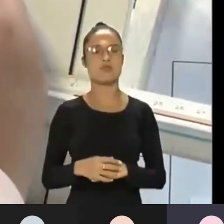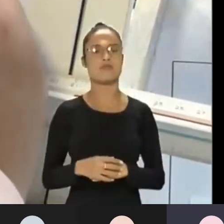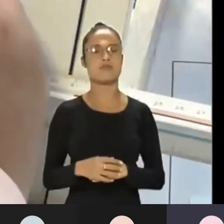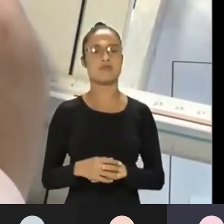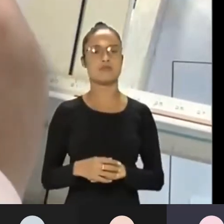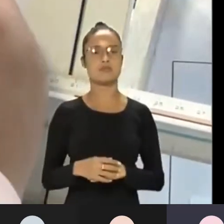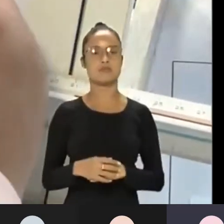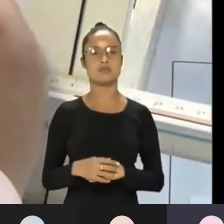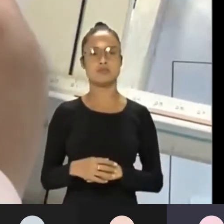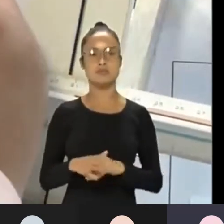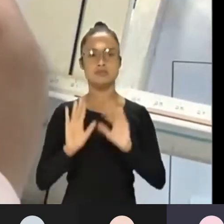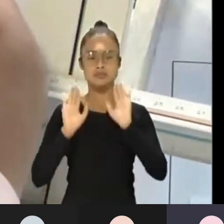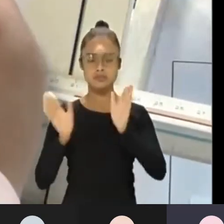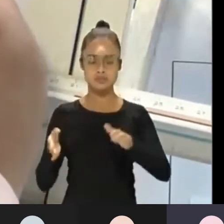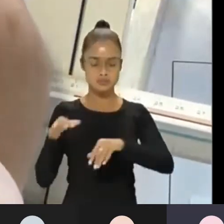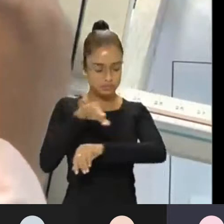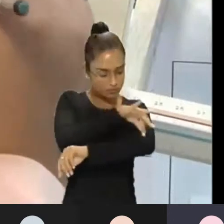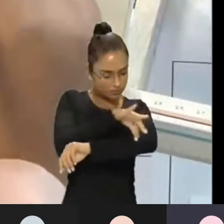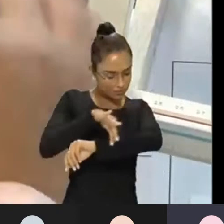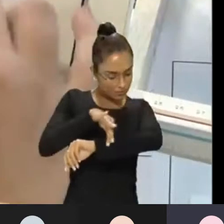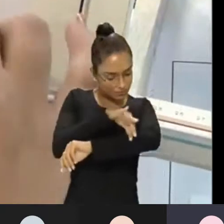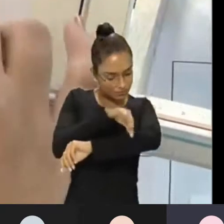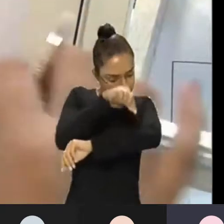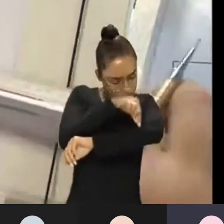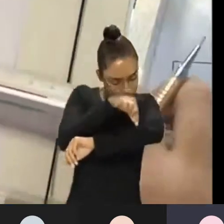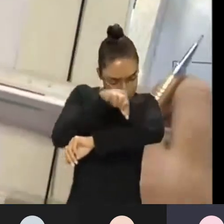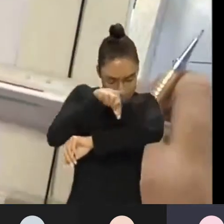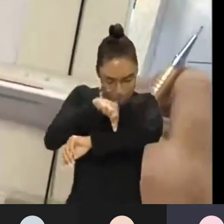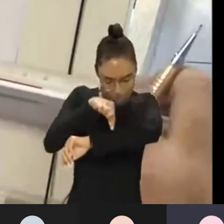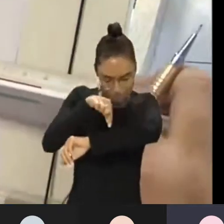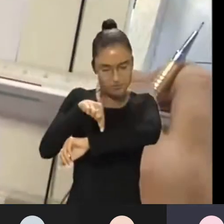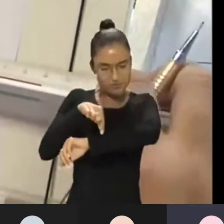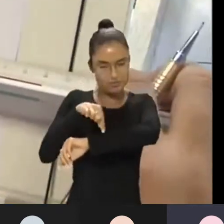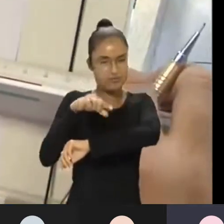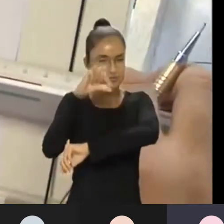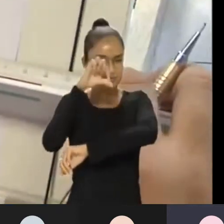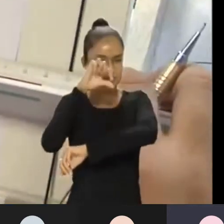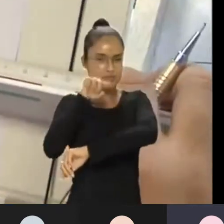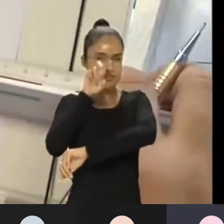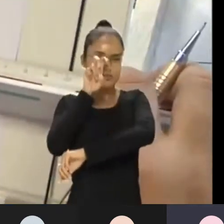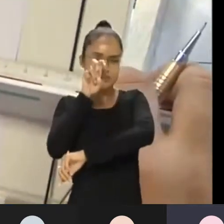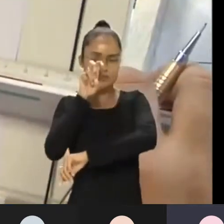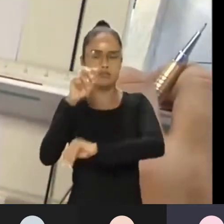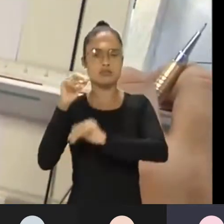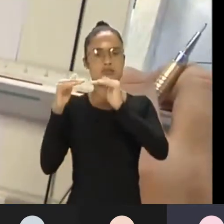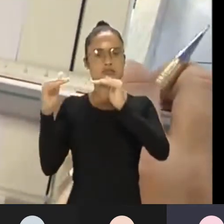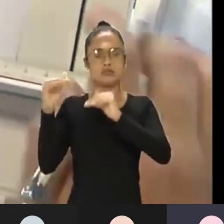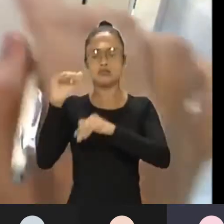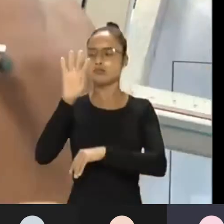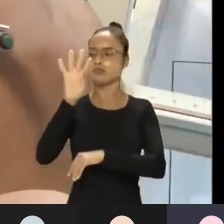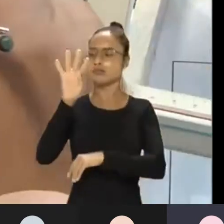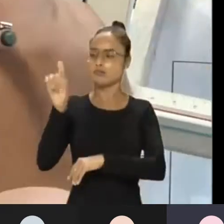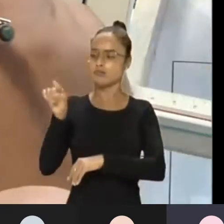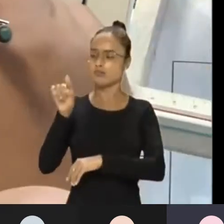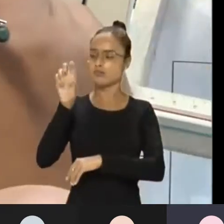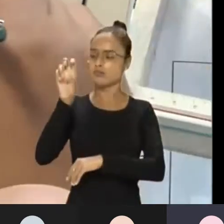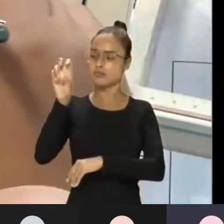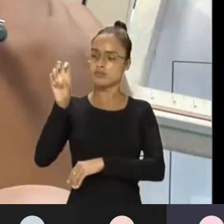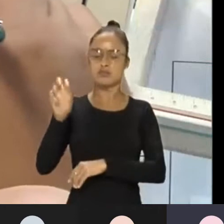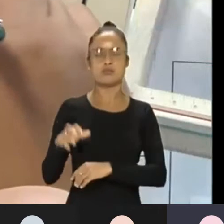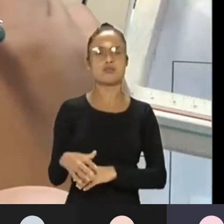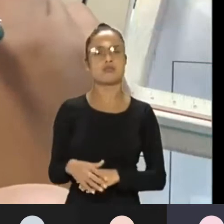marquei 9,5, deixei uma unidade que vai ser o afastamento e vou marcar 4,5, que é a